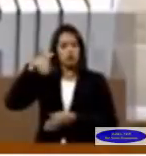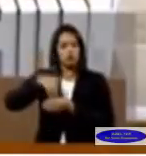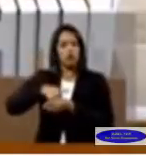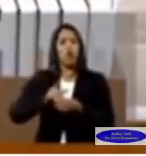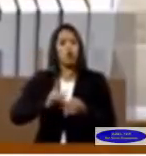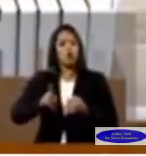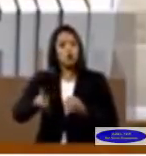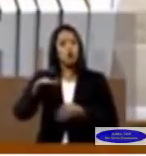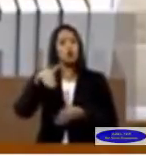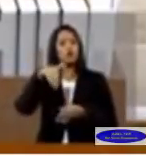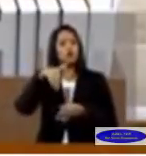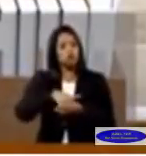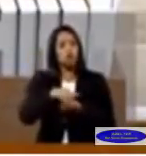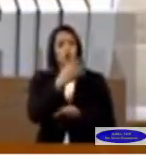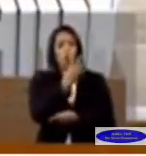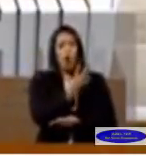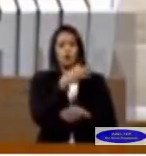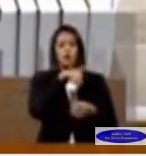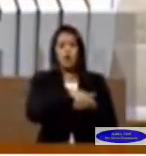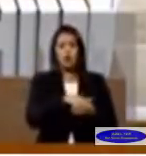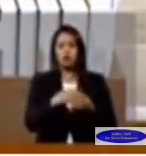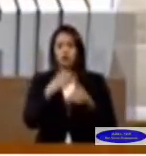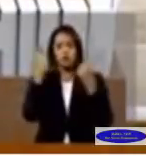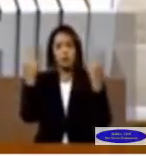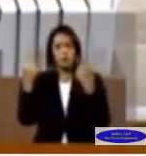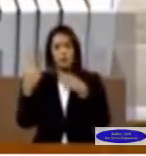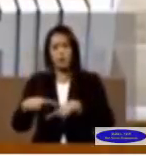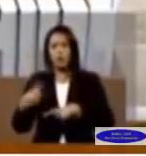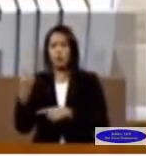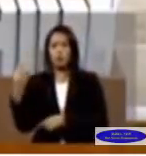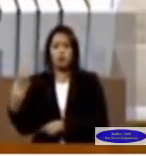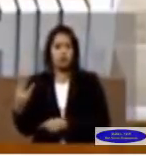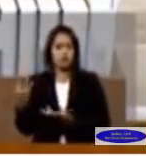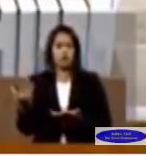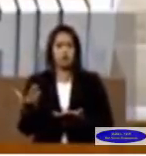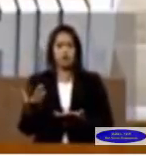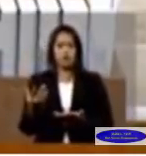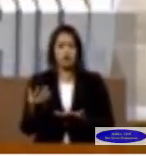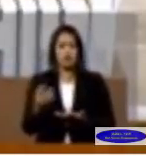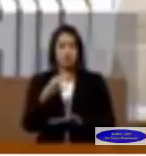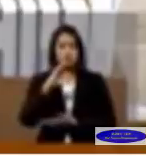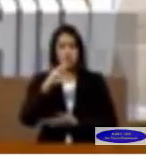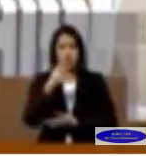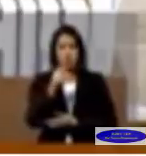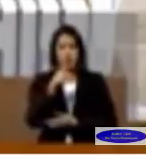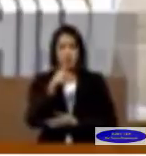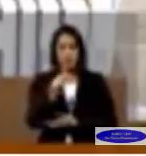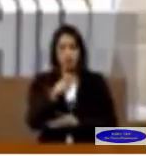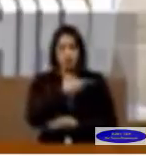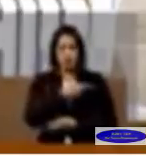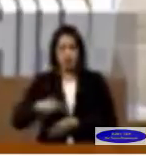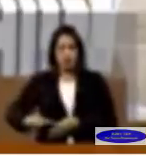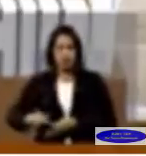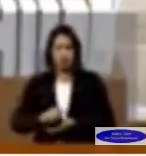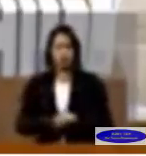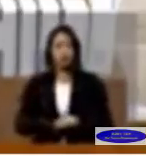Judiciário Eleitoral, ou antes disso, atacar a cada um de nós nesse tribunal já é um ataque a todos.